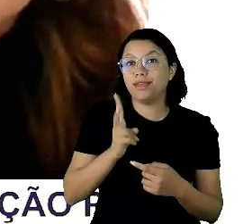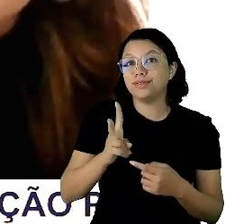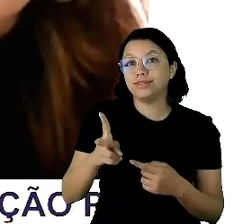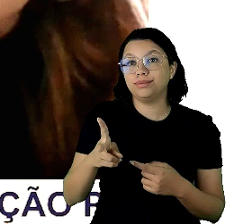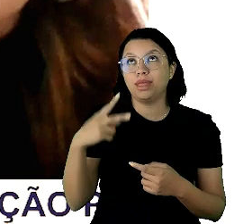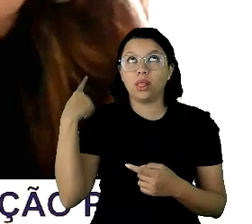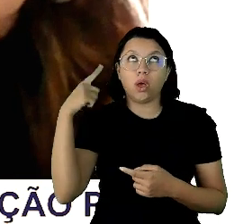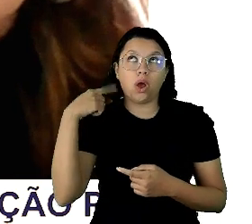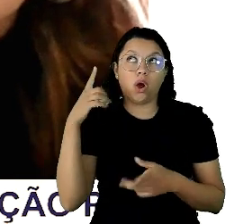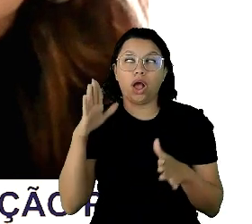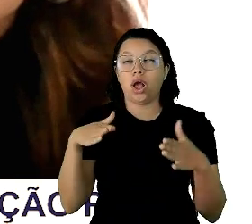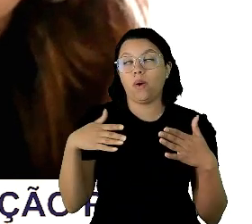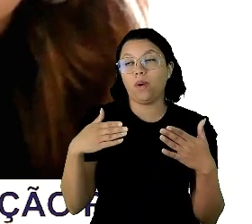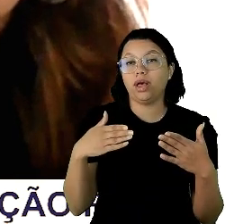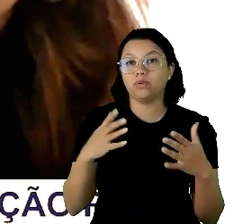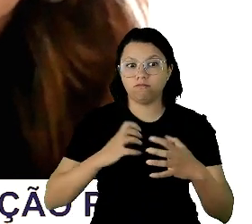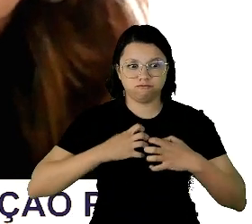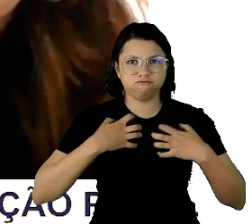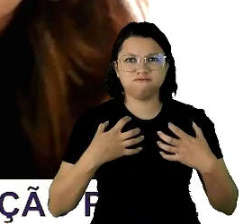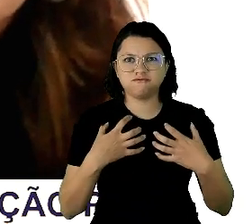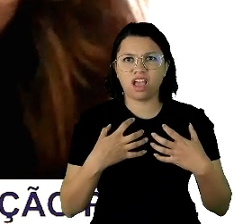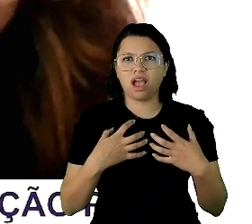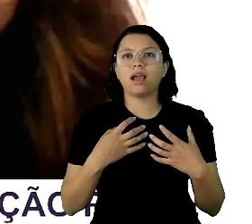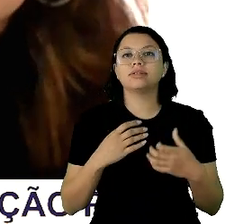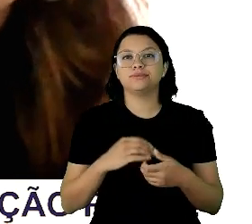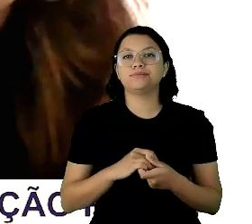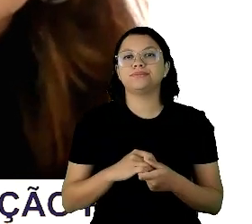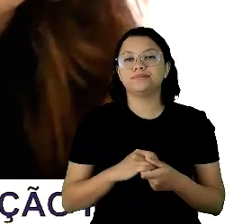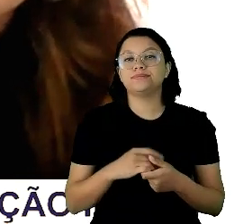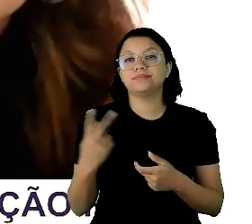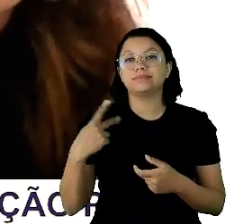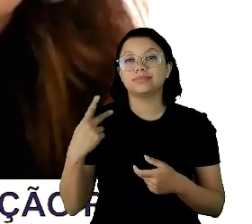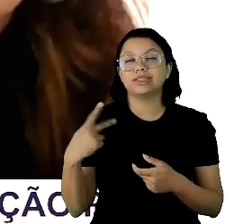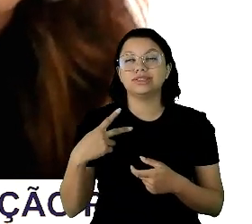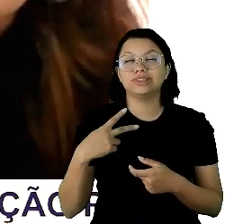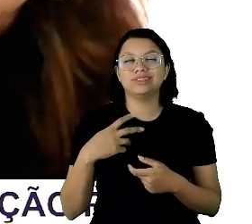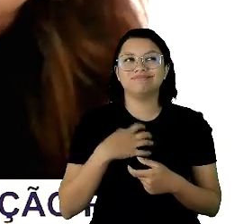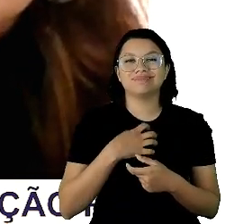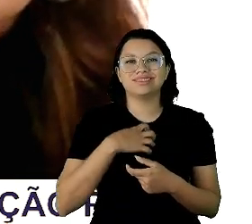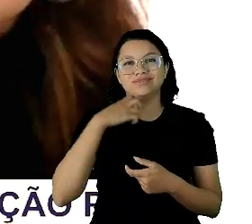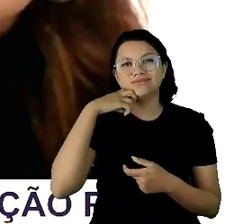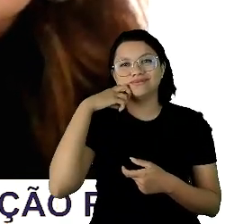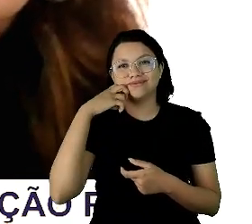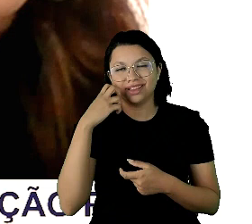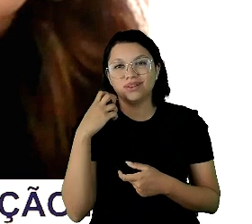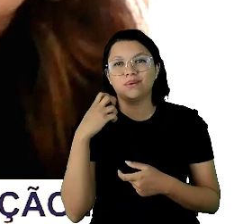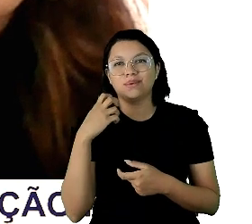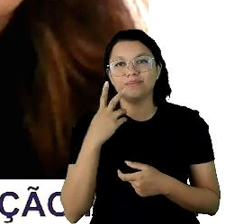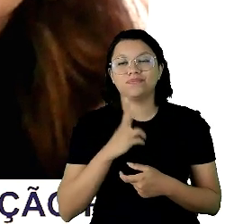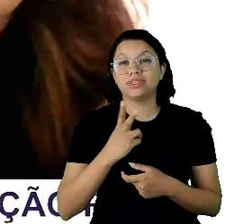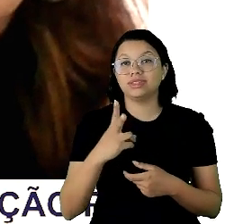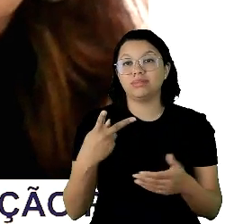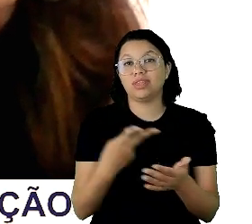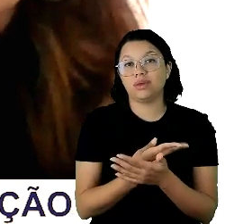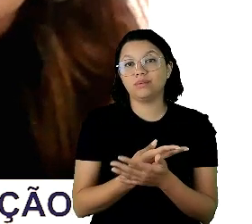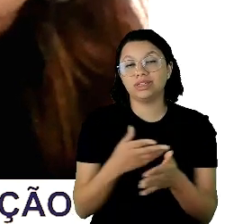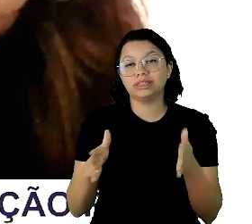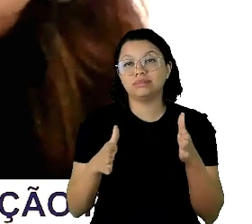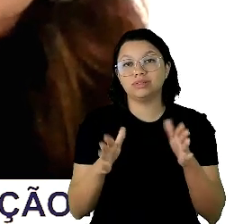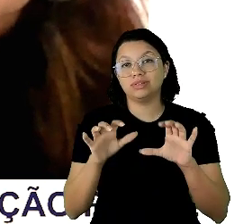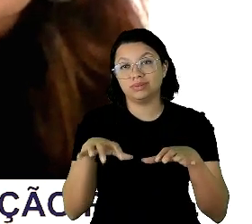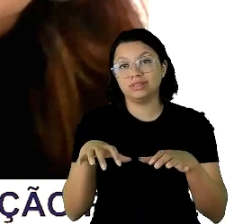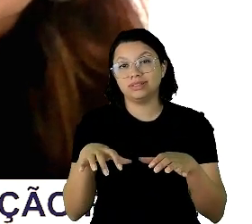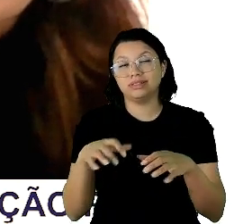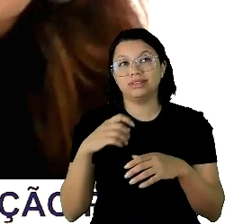tem a tendência a sentir vergonha, né? Uma coisa curiosa, sempre que ocorre uma situação dessa, a mulher fica com vergonha, não sabe